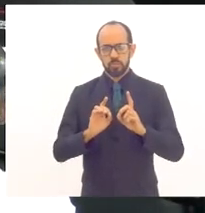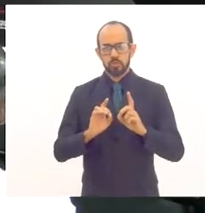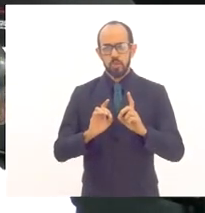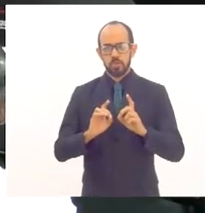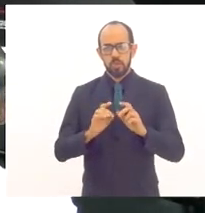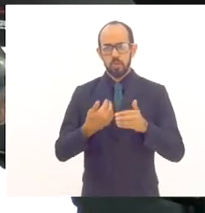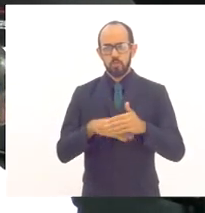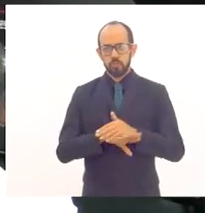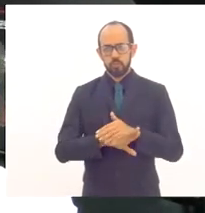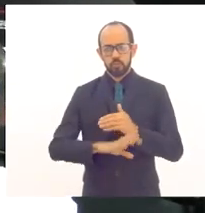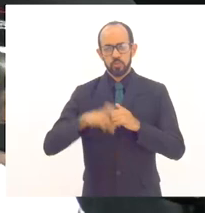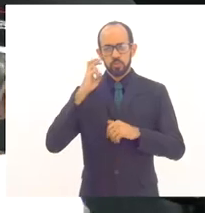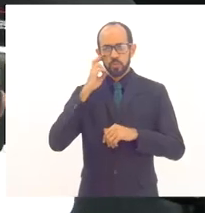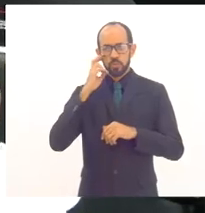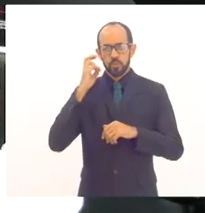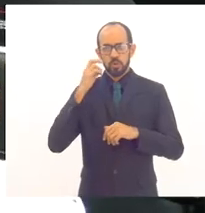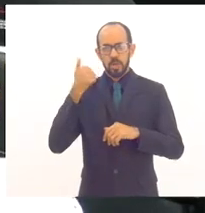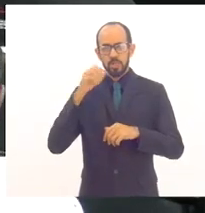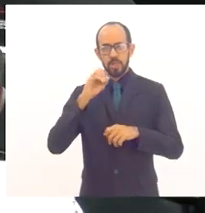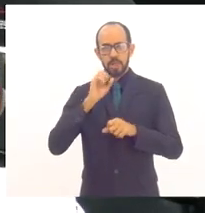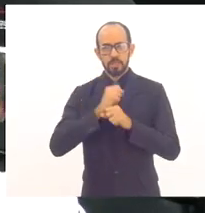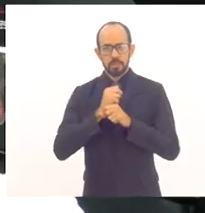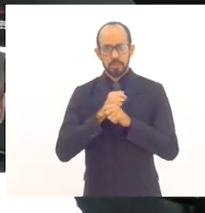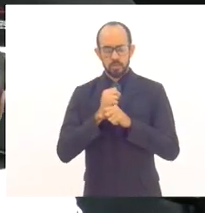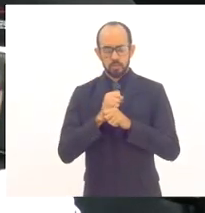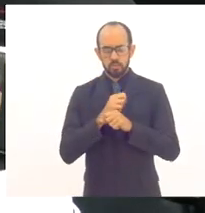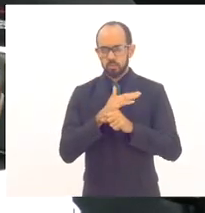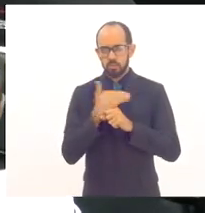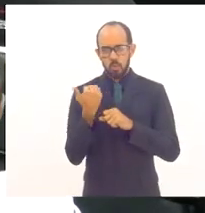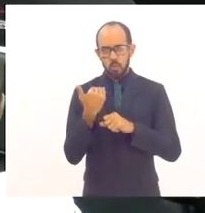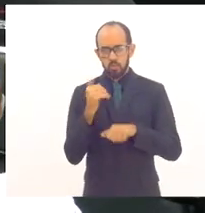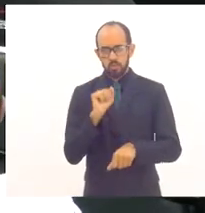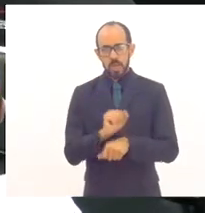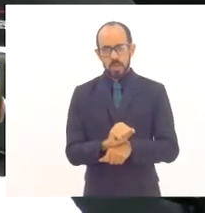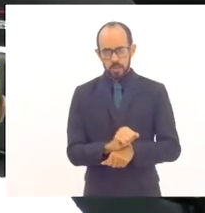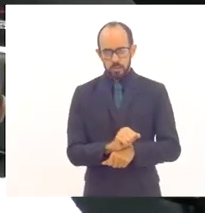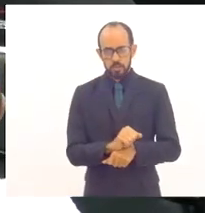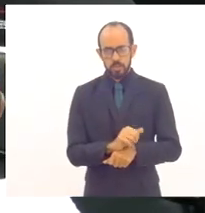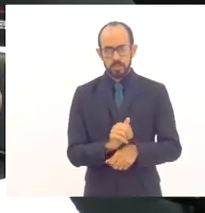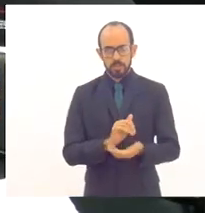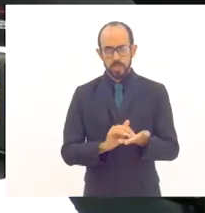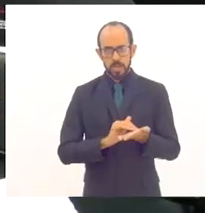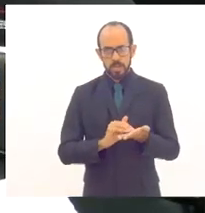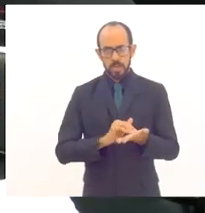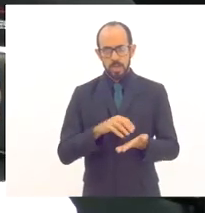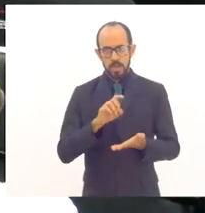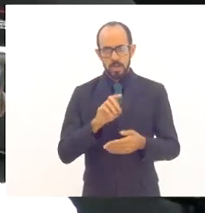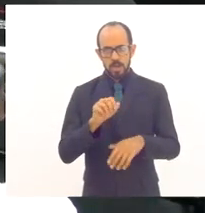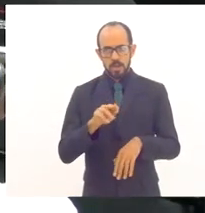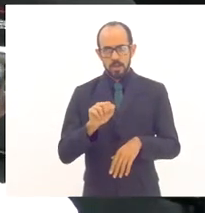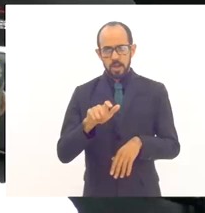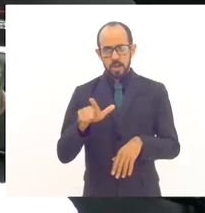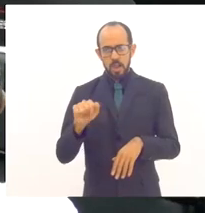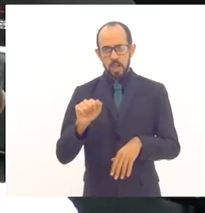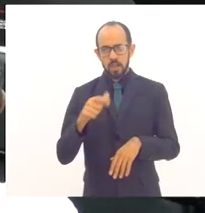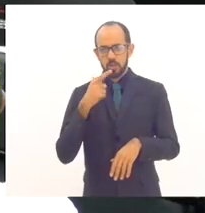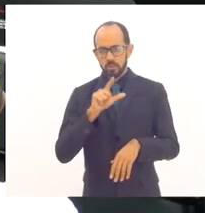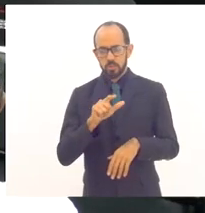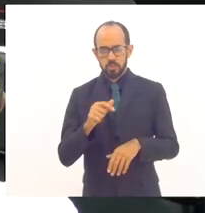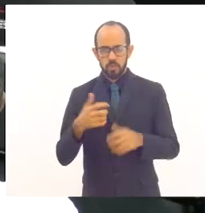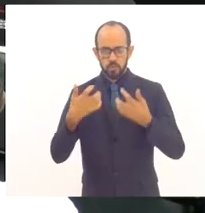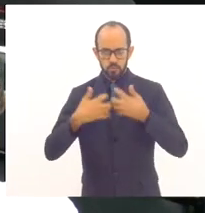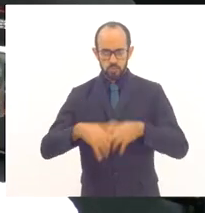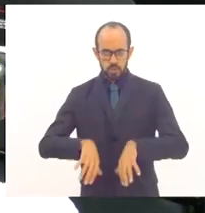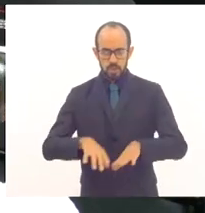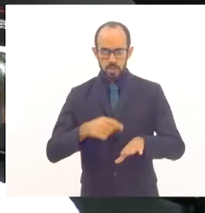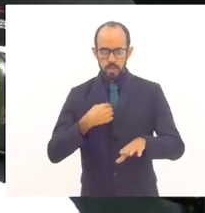Cultura. Estava há mais de 10 anos mortinho, e a secretária Daniela conseguiu botar ele para funcionar. Eu digo isso porque eu sou